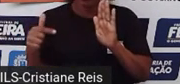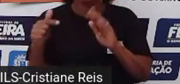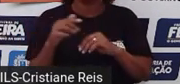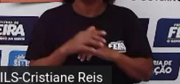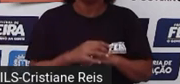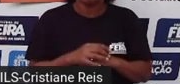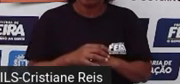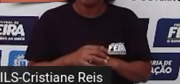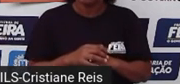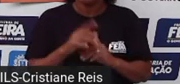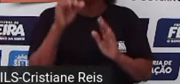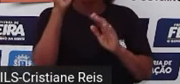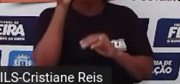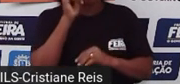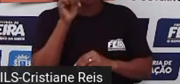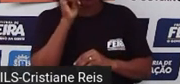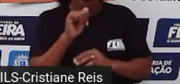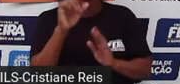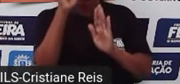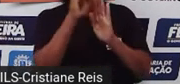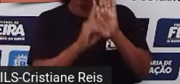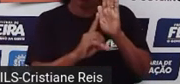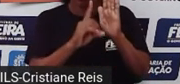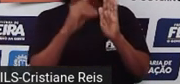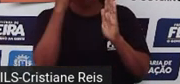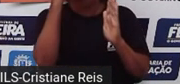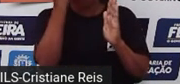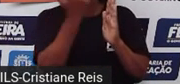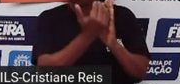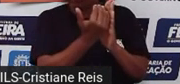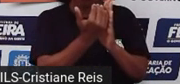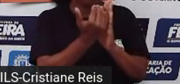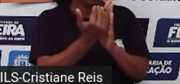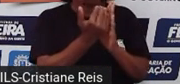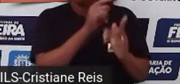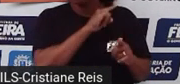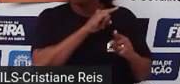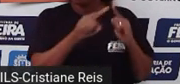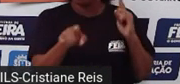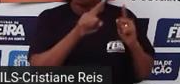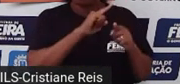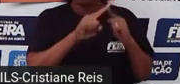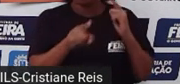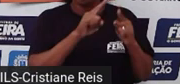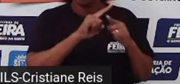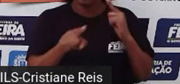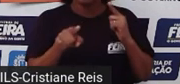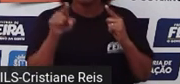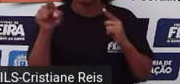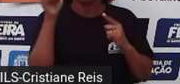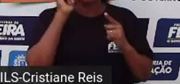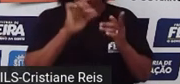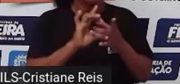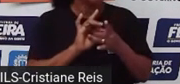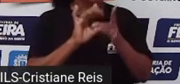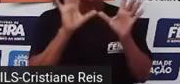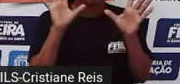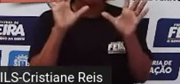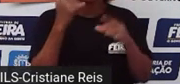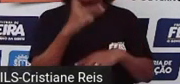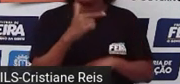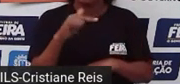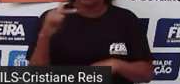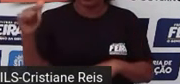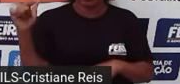copo quase todos os direitos que as mulheres é já tem né no mundo todo aí é um pouco mais complicado